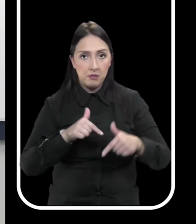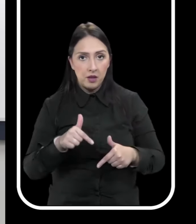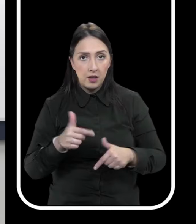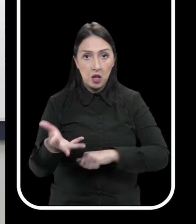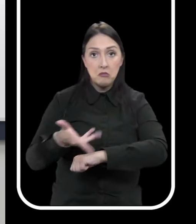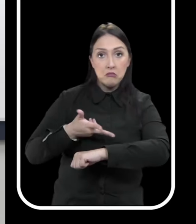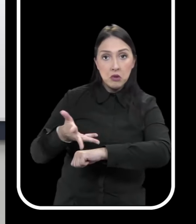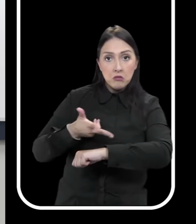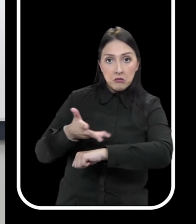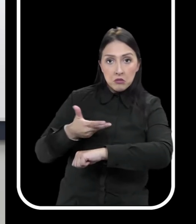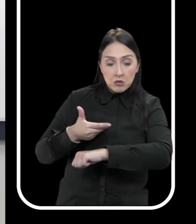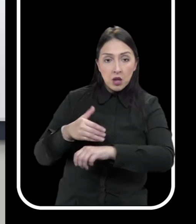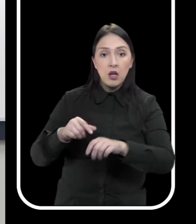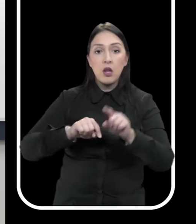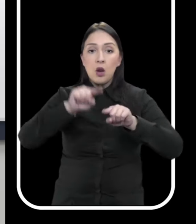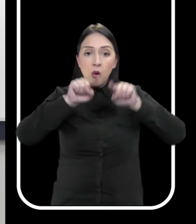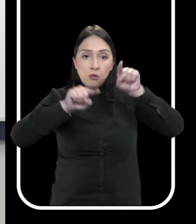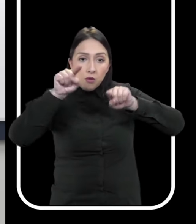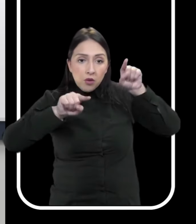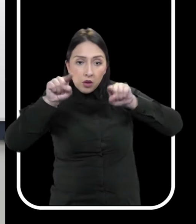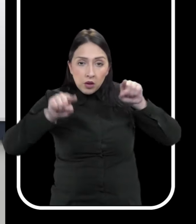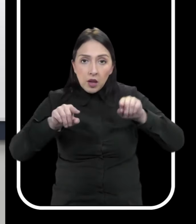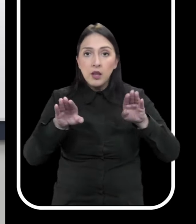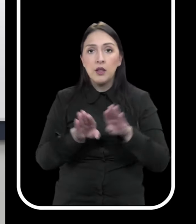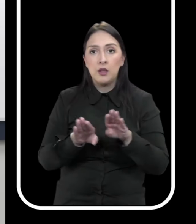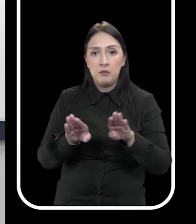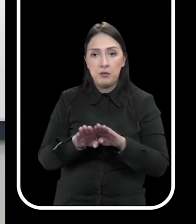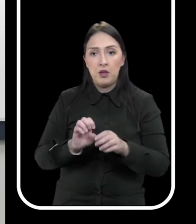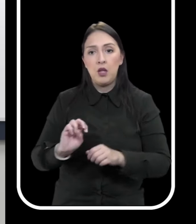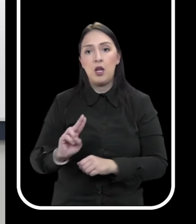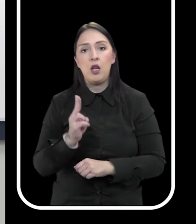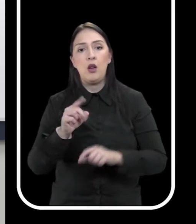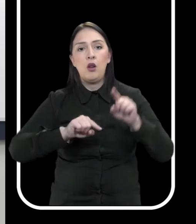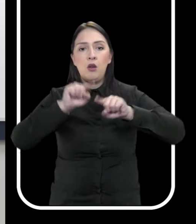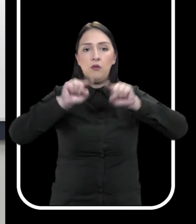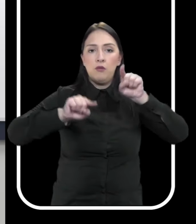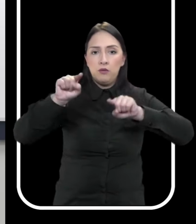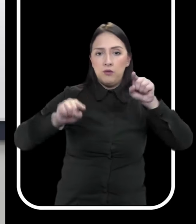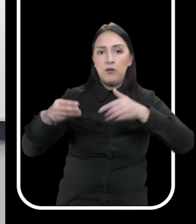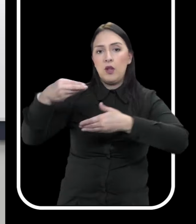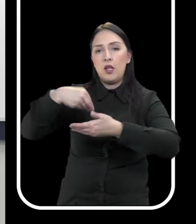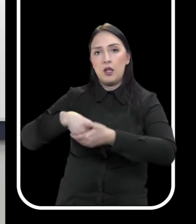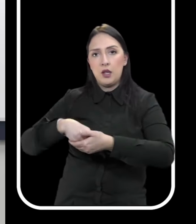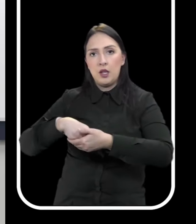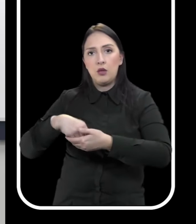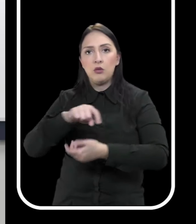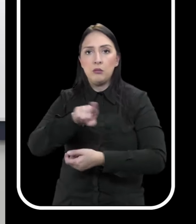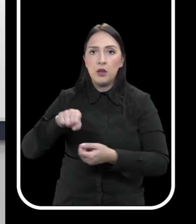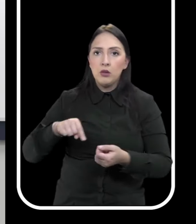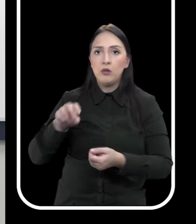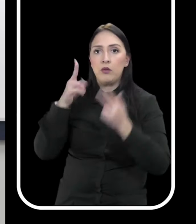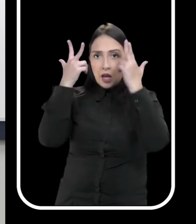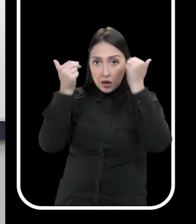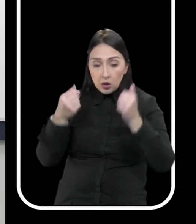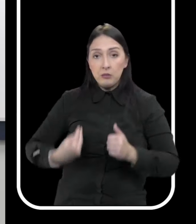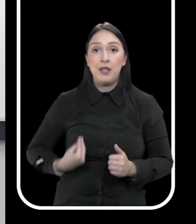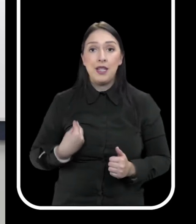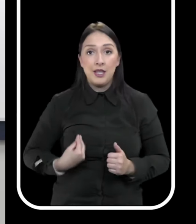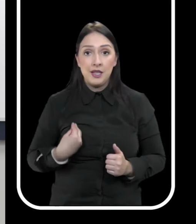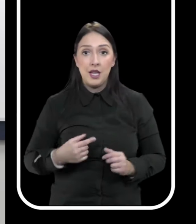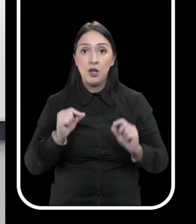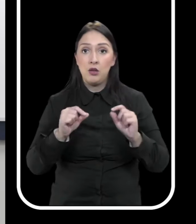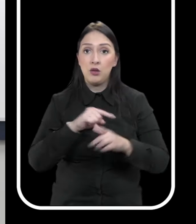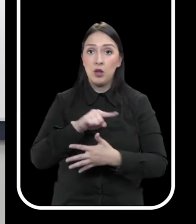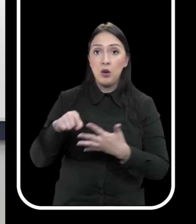trabalha numa determinada velocidade, com uma variação exponencial, por exemplo, ou uma variação dentro de uma curva normal.